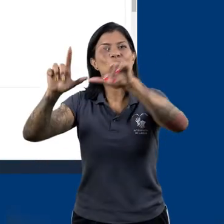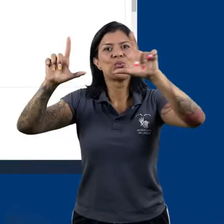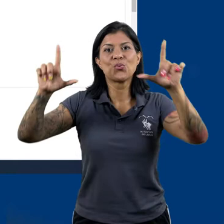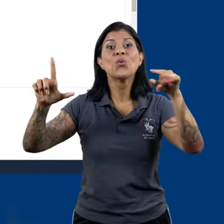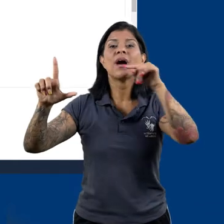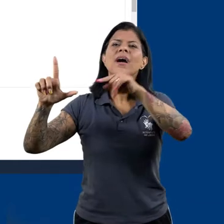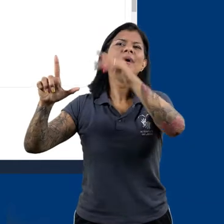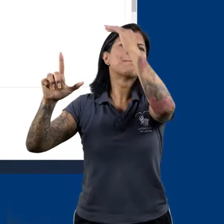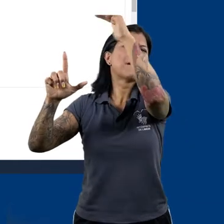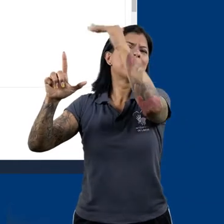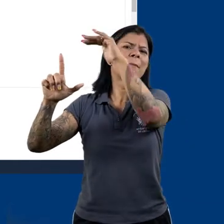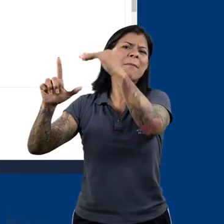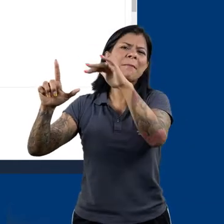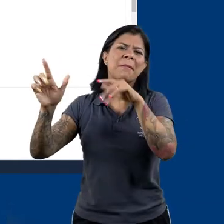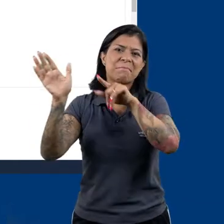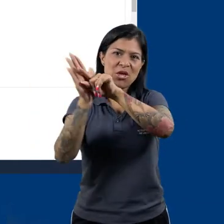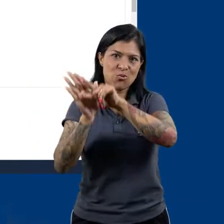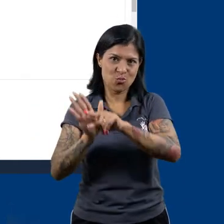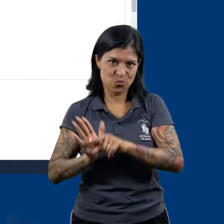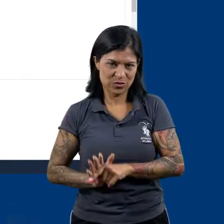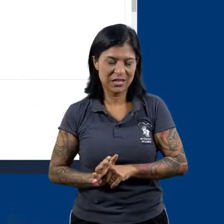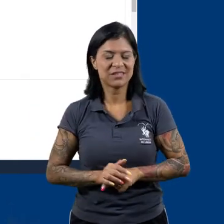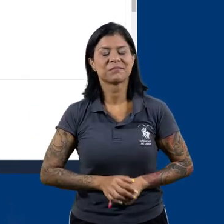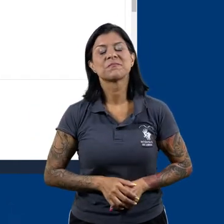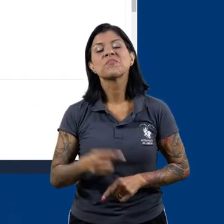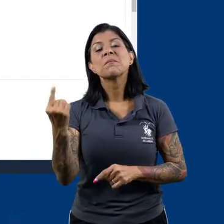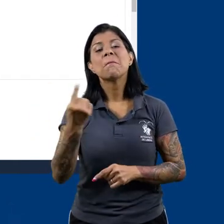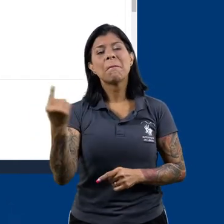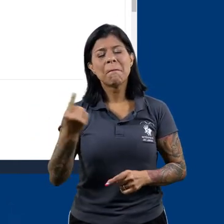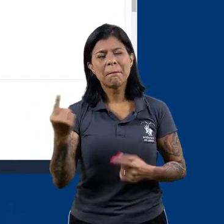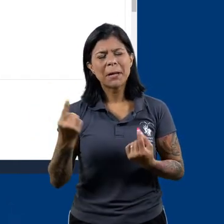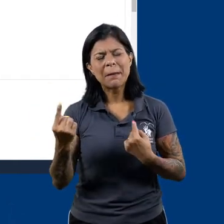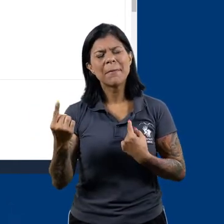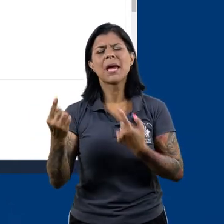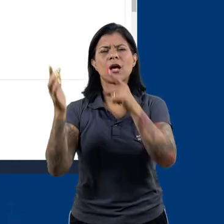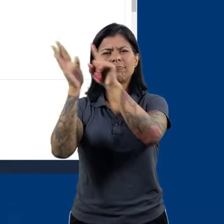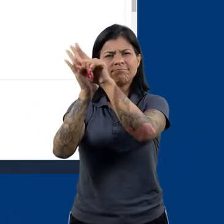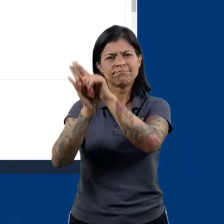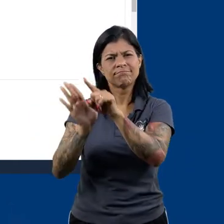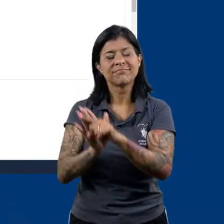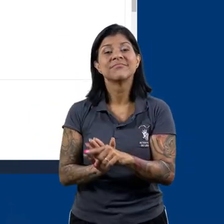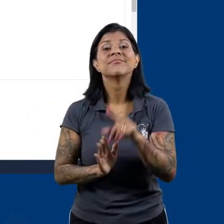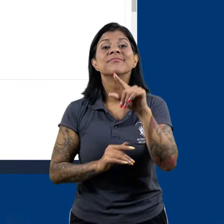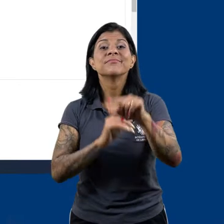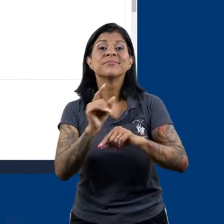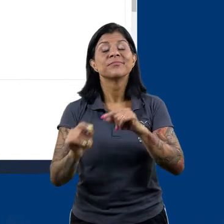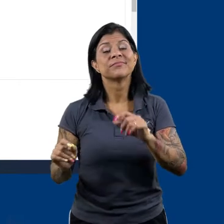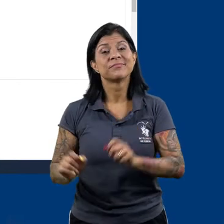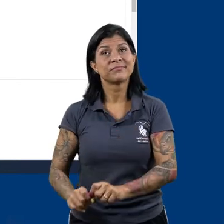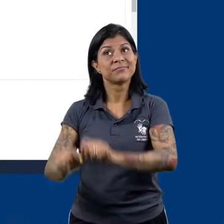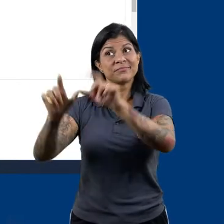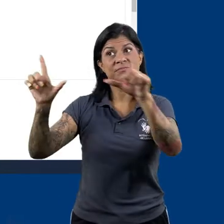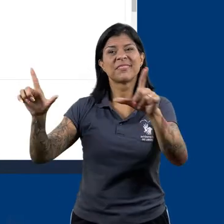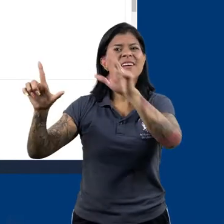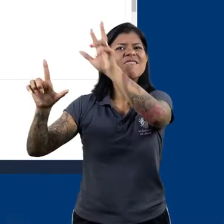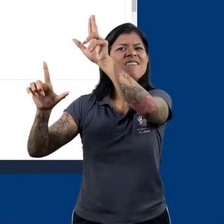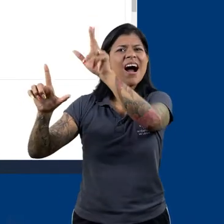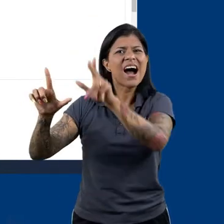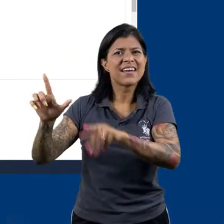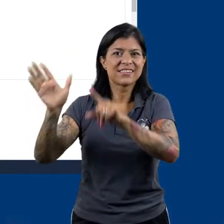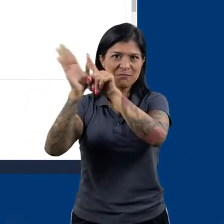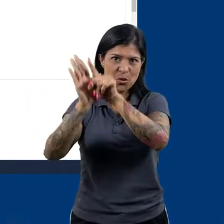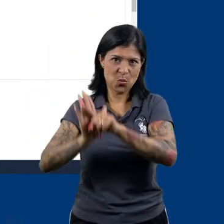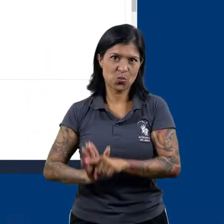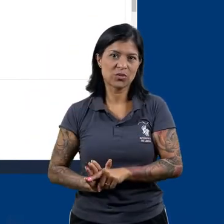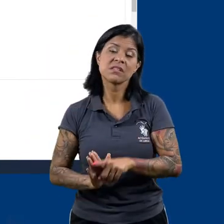da página do banco de questão primeira página exibida no banco de questões será a página de